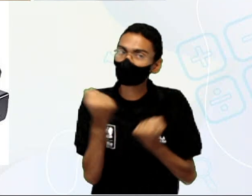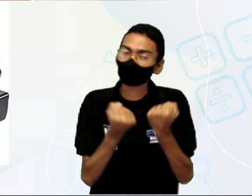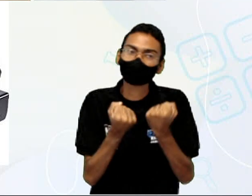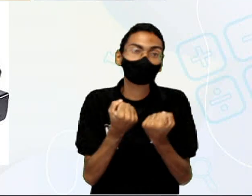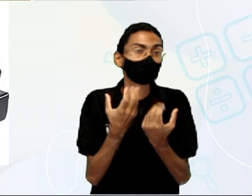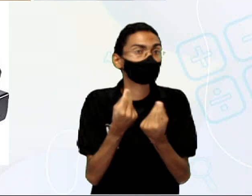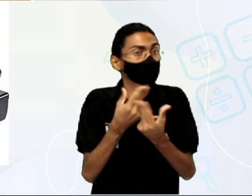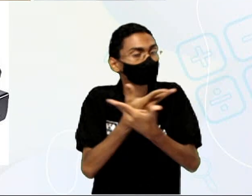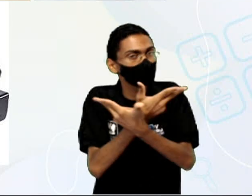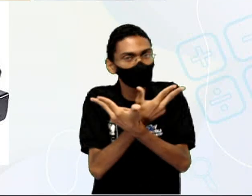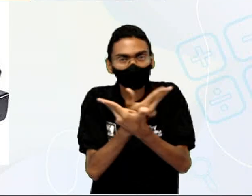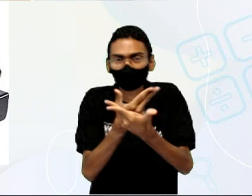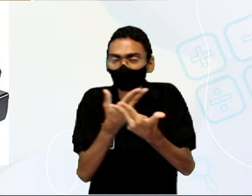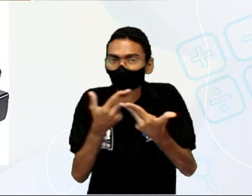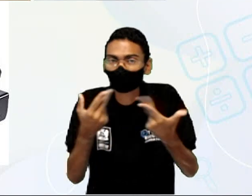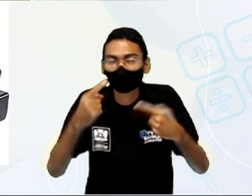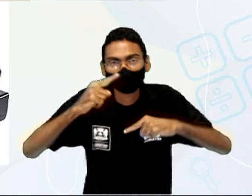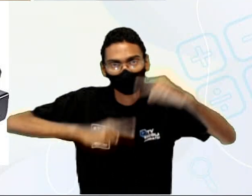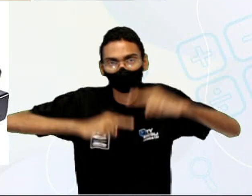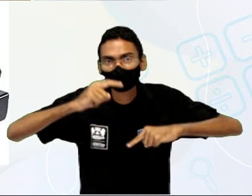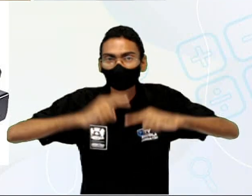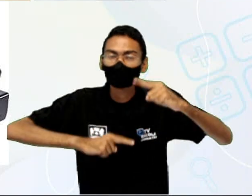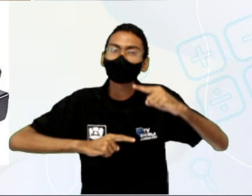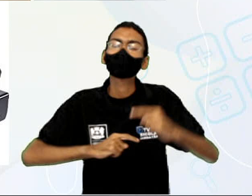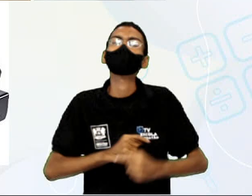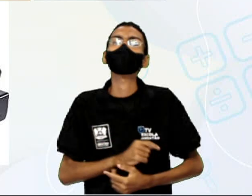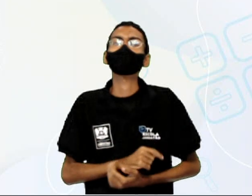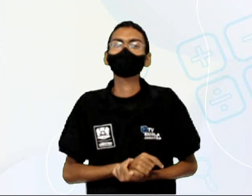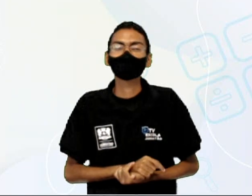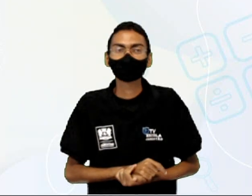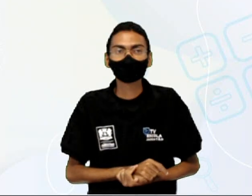infinidade de outros objetos.